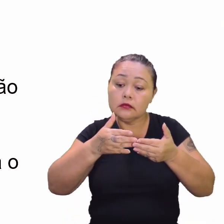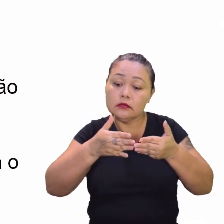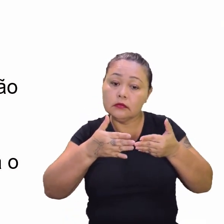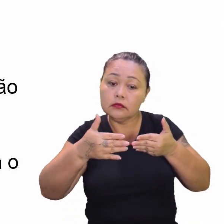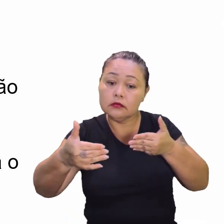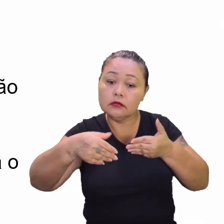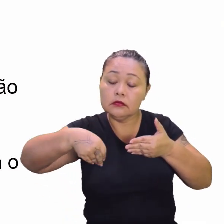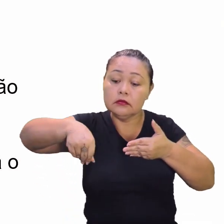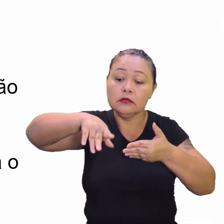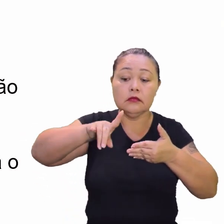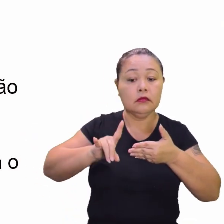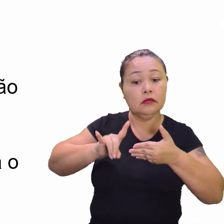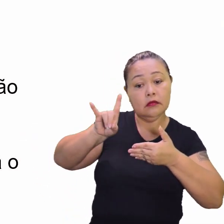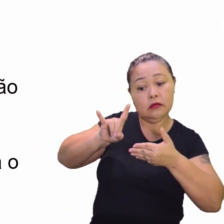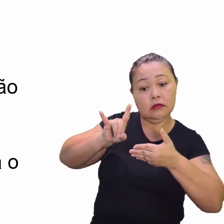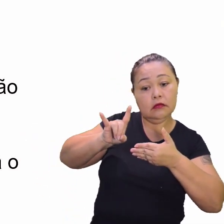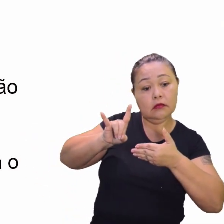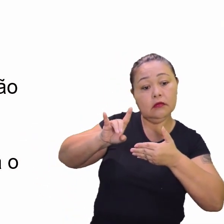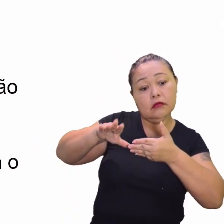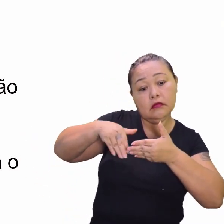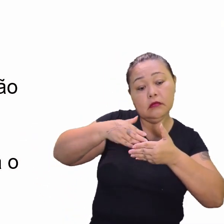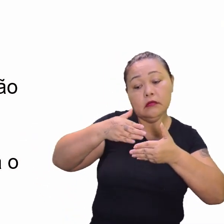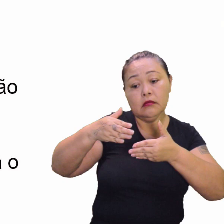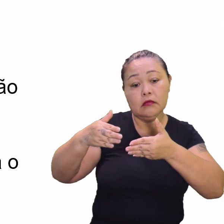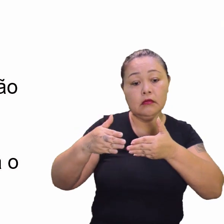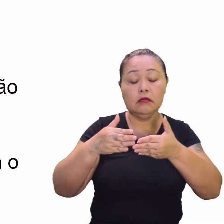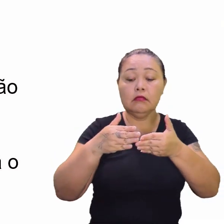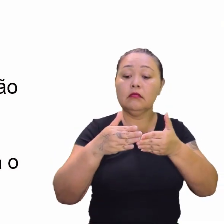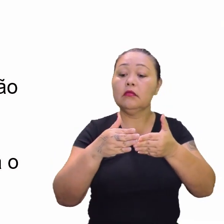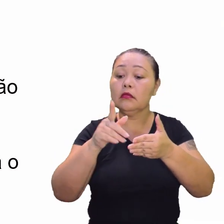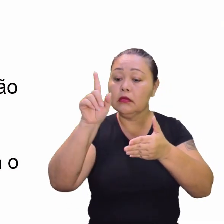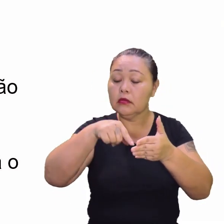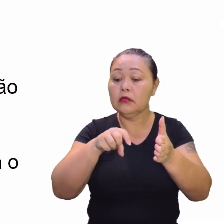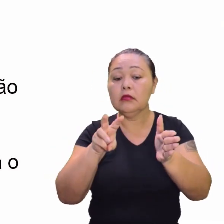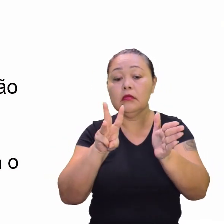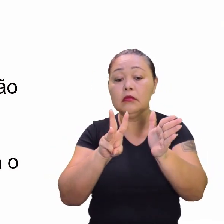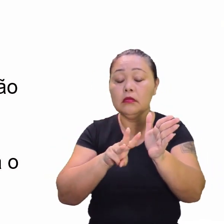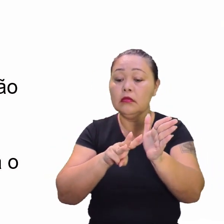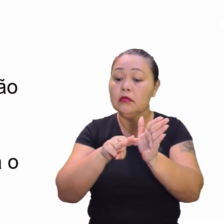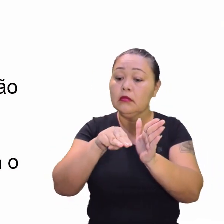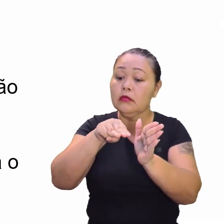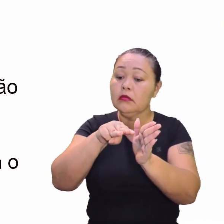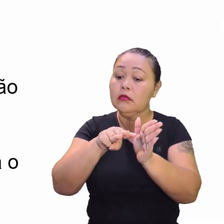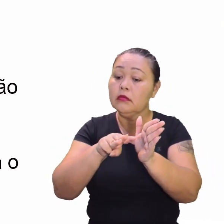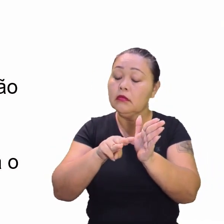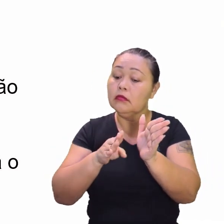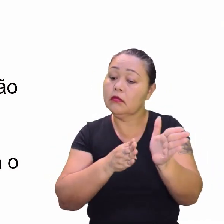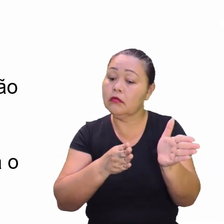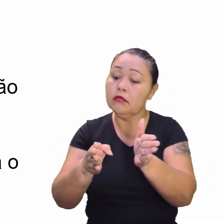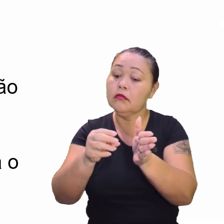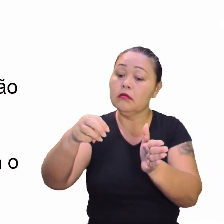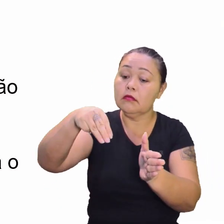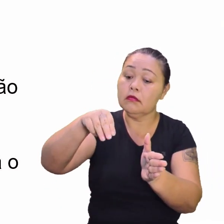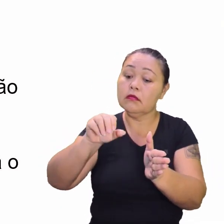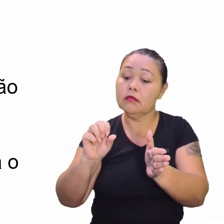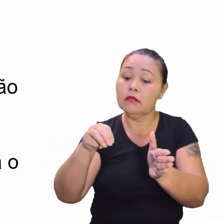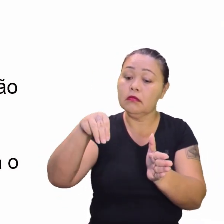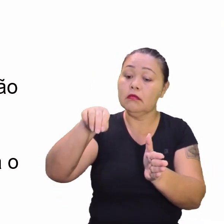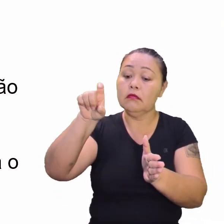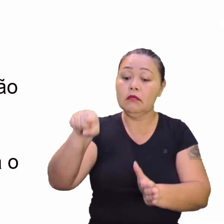nasce em território boliviano e seu principal afluente é o